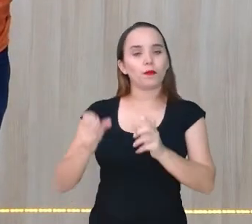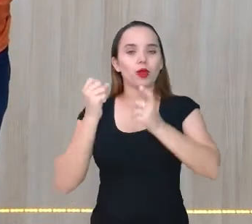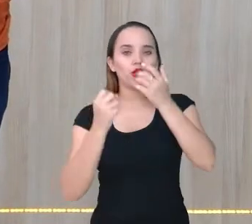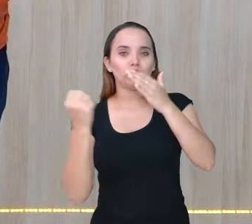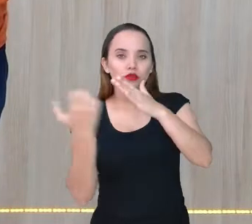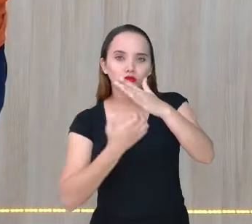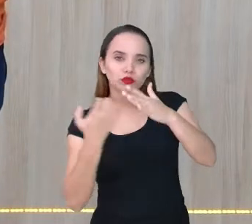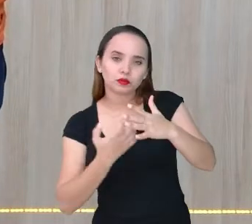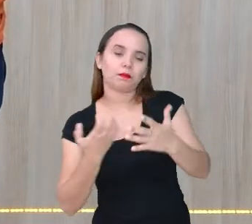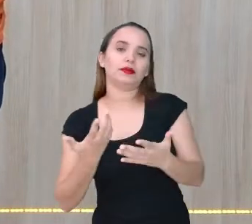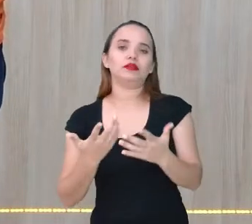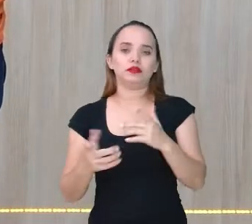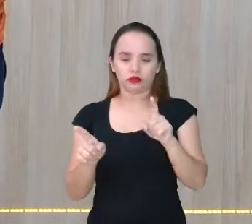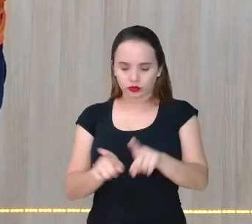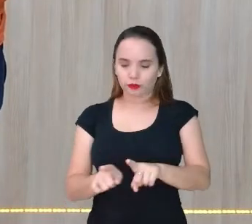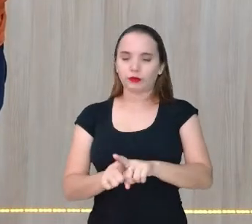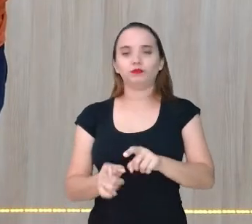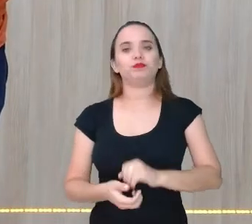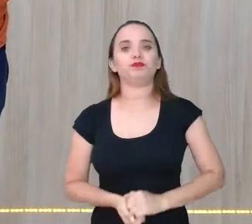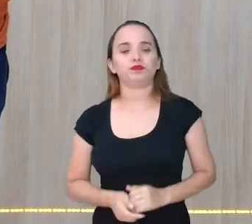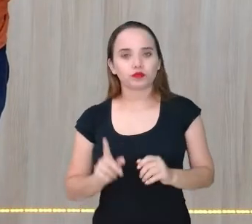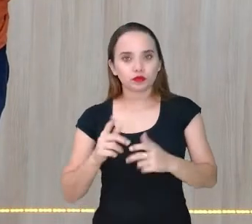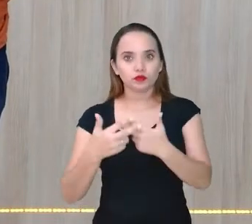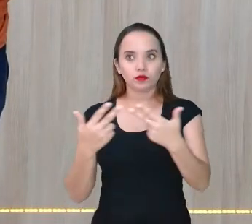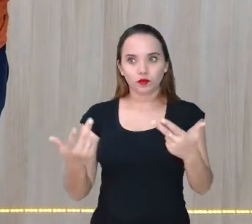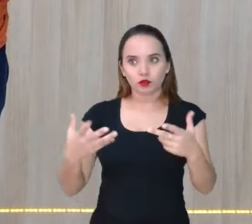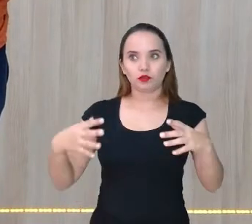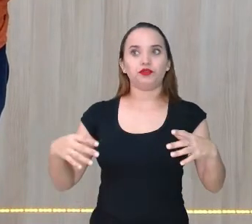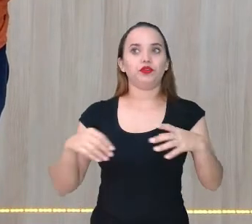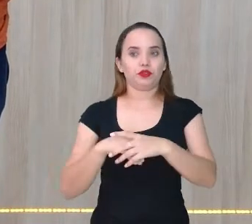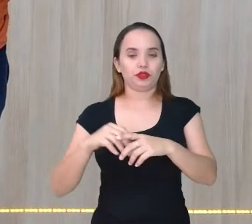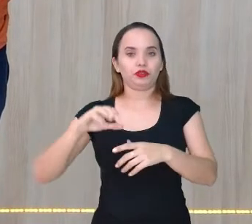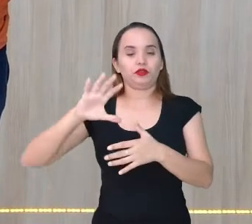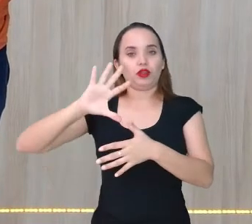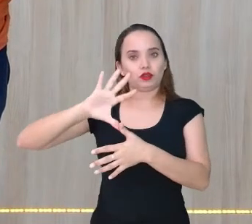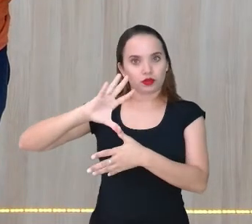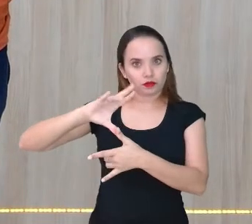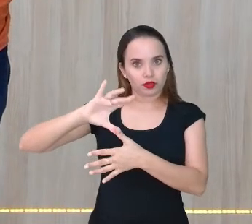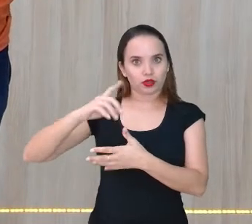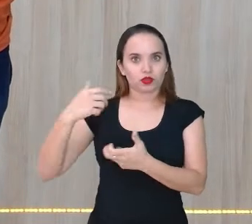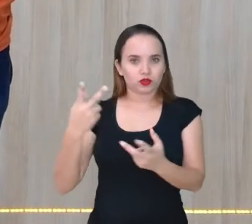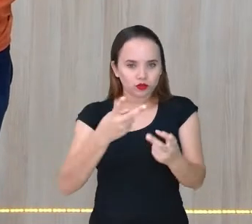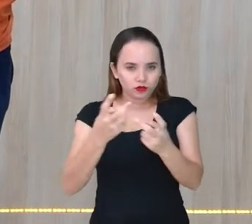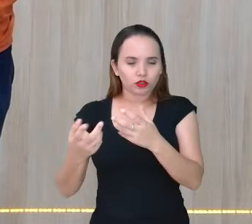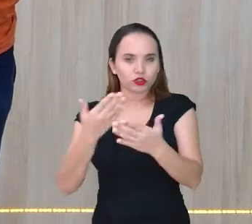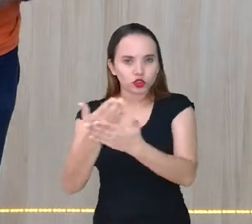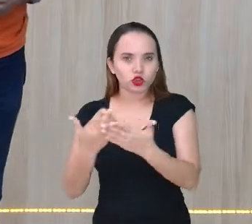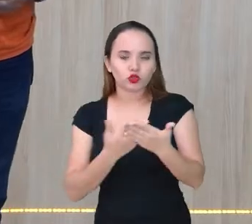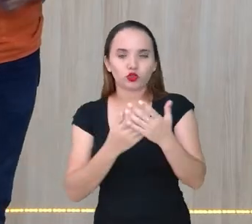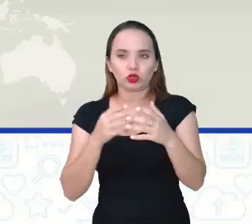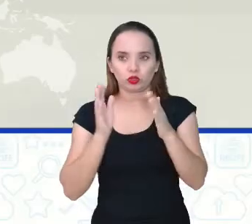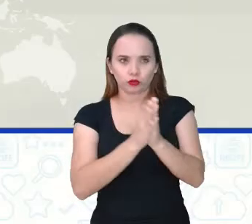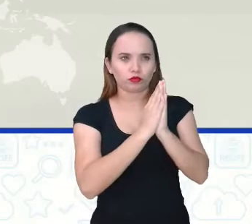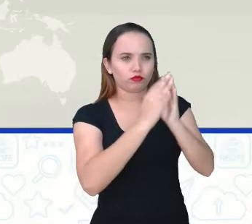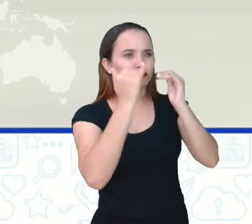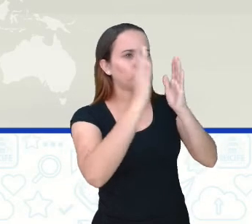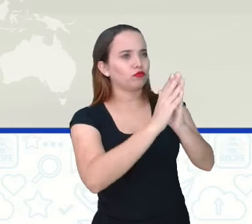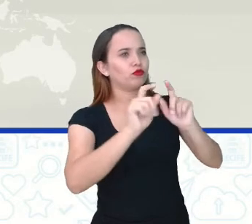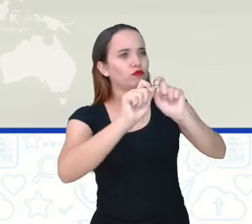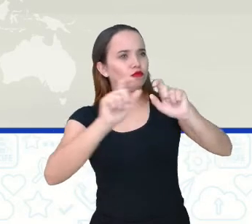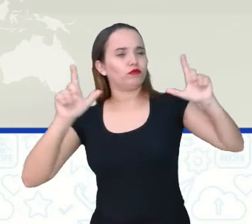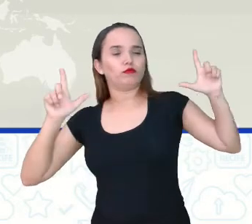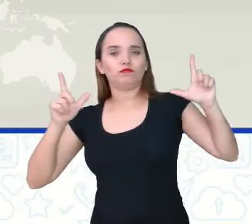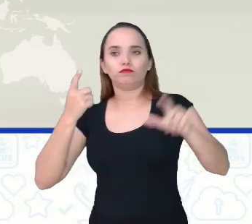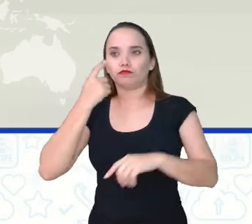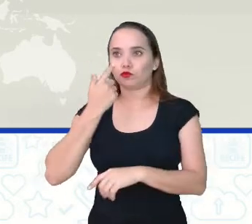enfim. Esses aspectos da América que a gente vai ver. Então, ó, em tela cheia, Billy Paul, tá aí um mapa.